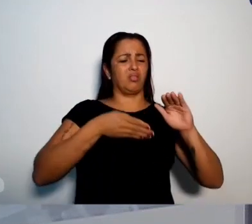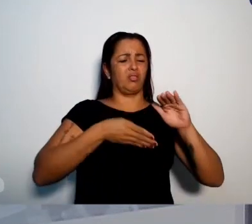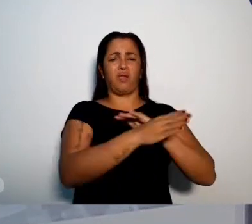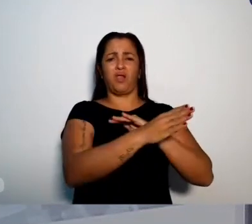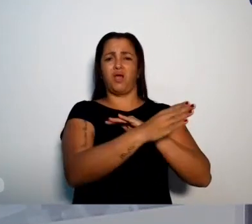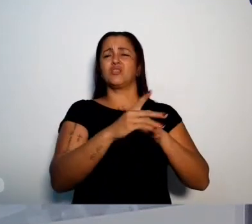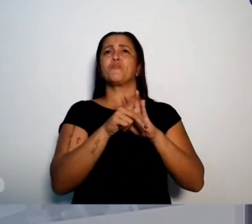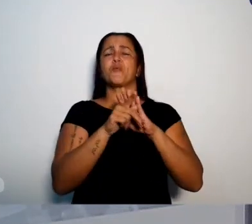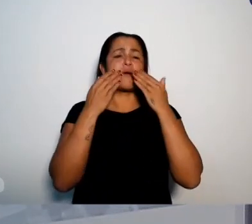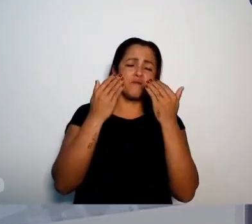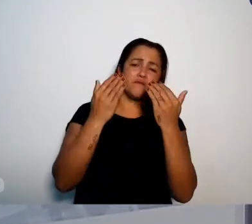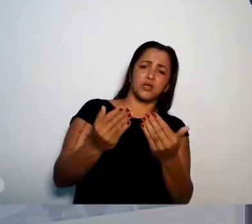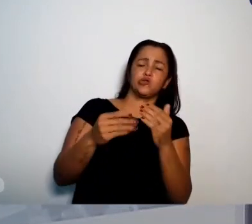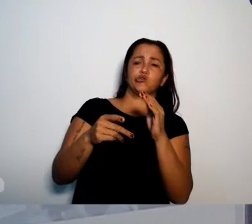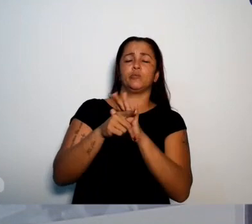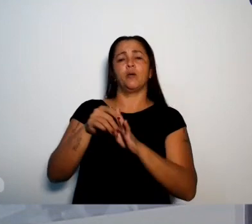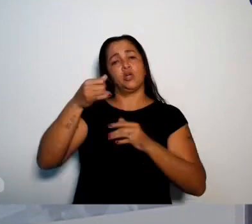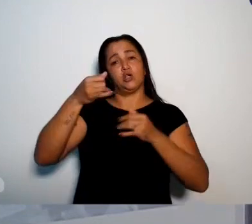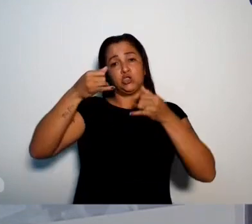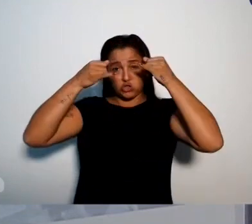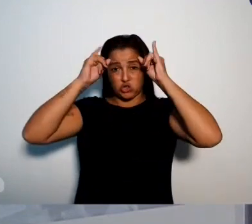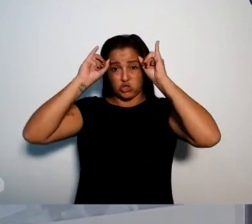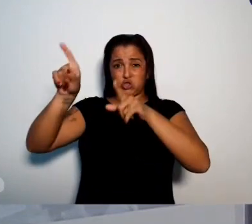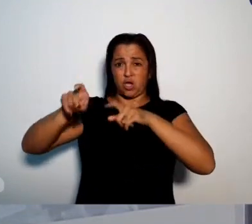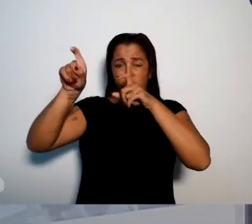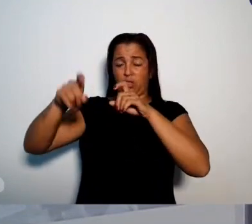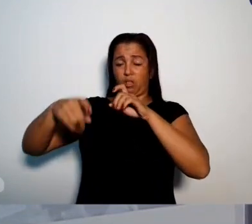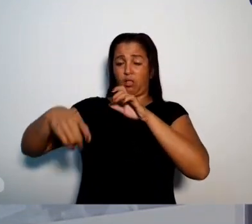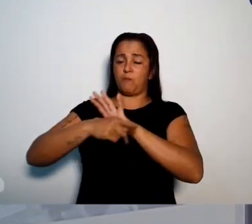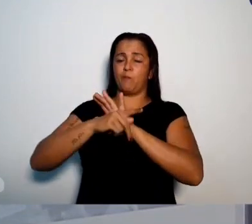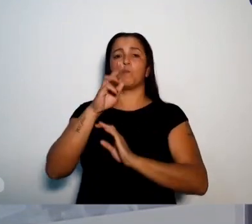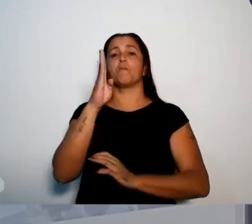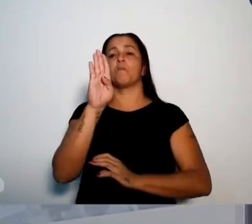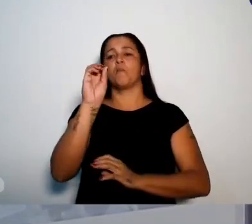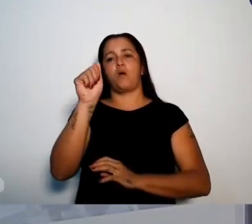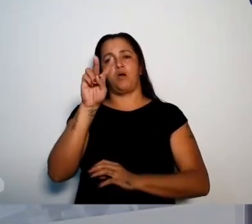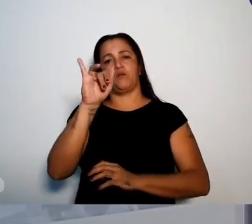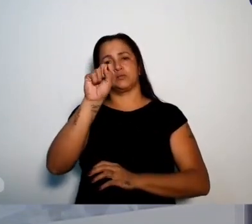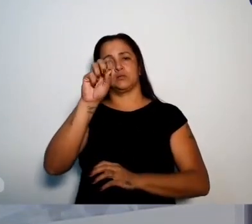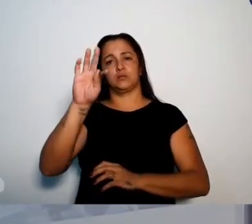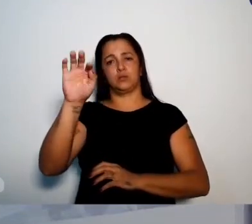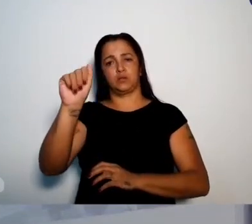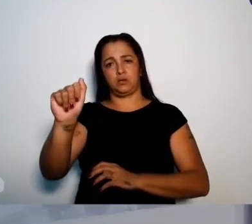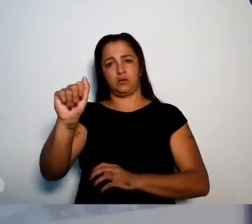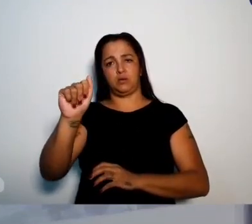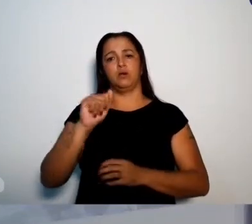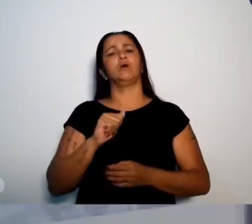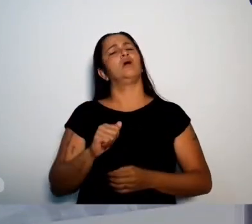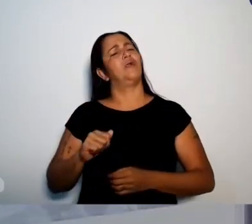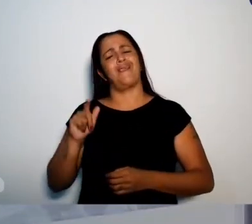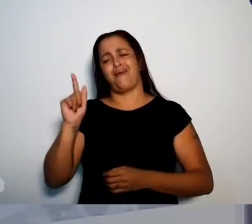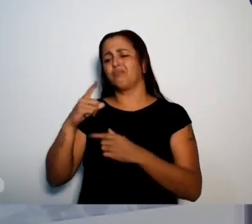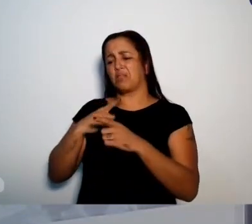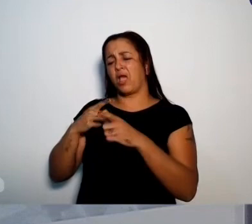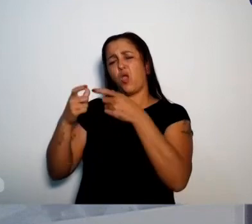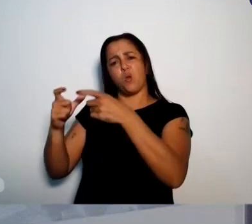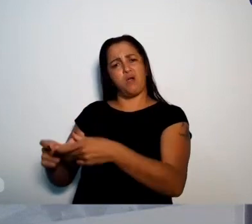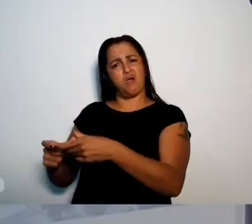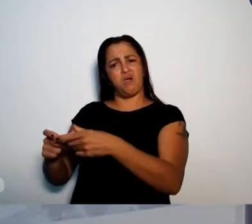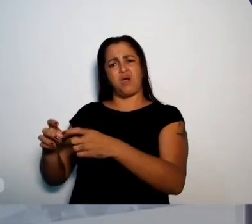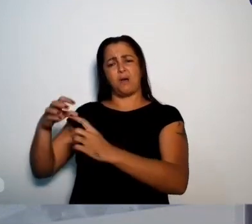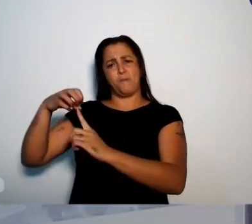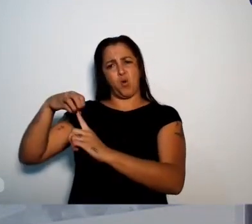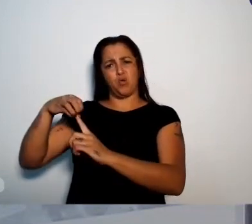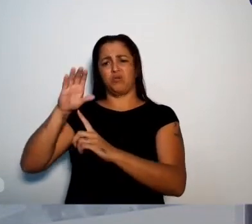da chácara Boa Vista. Ali só tem o local, não tem sequer uma cobertura, não tem um banquinho para